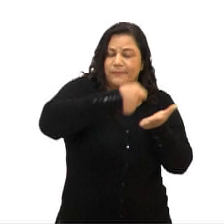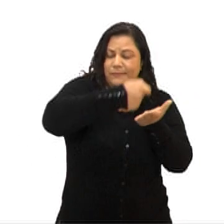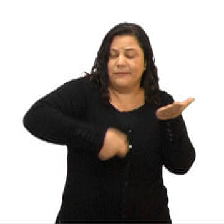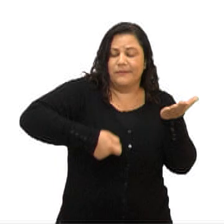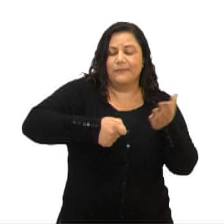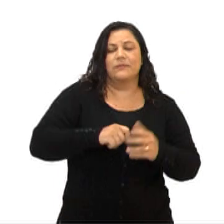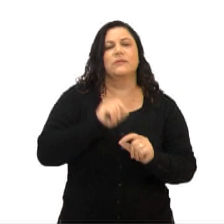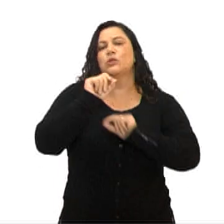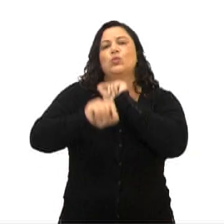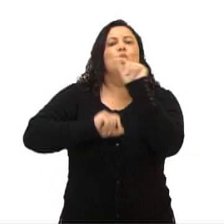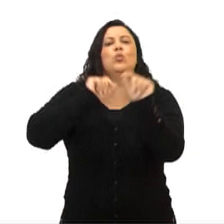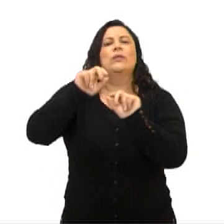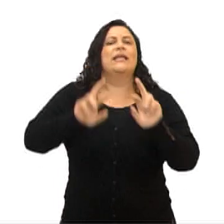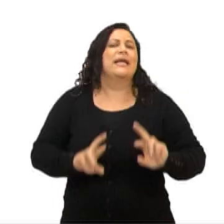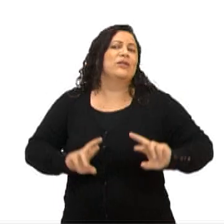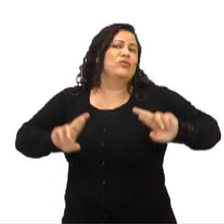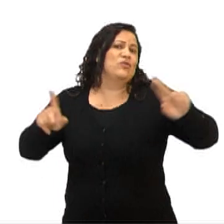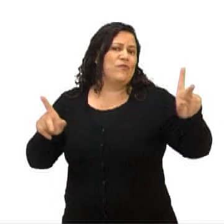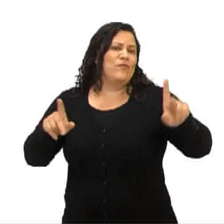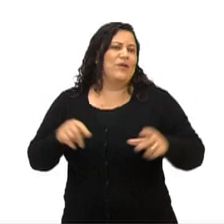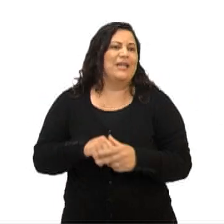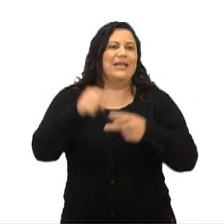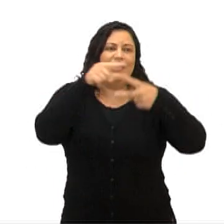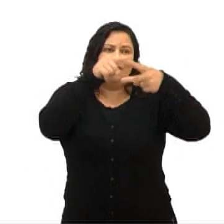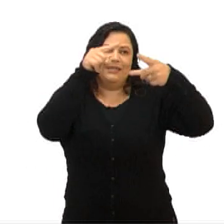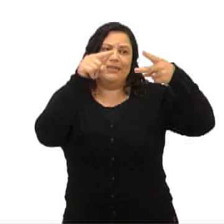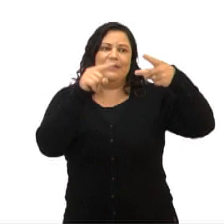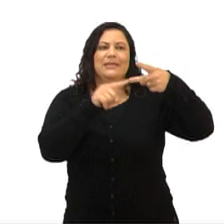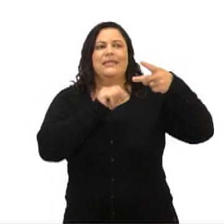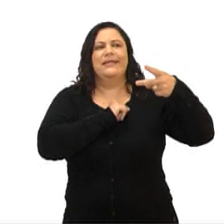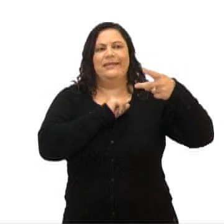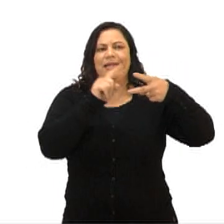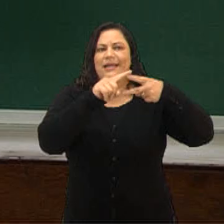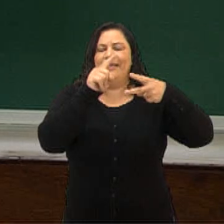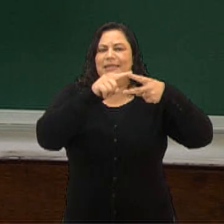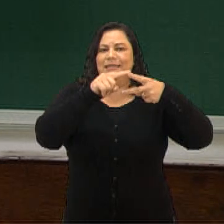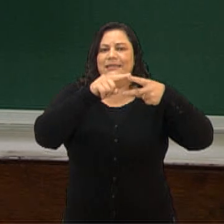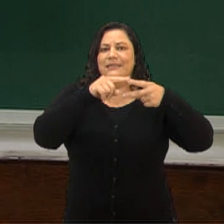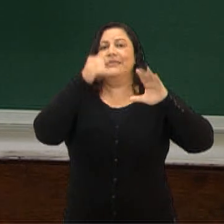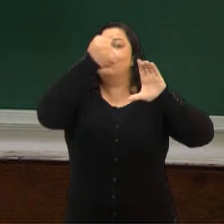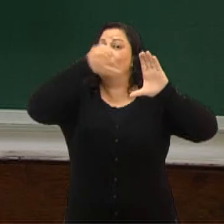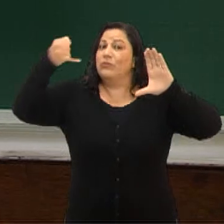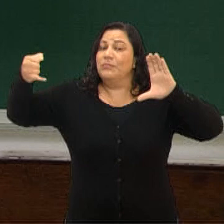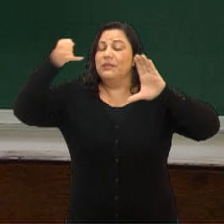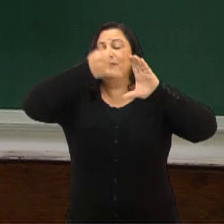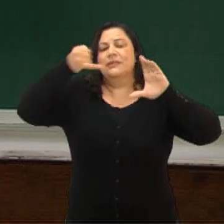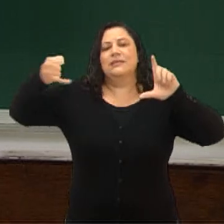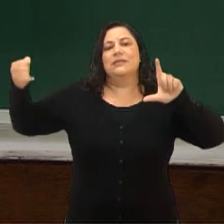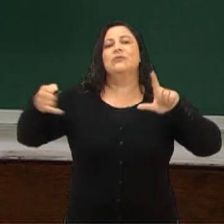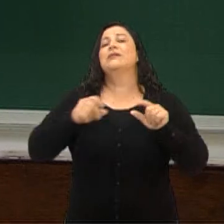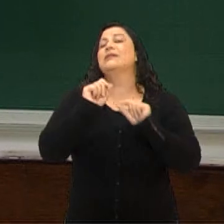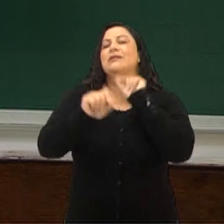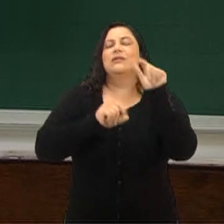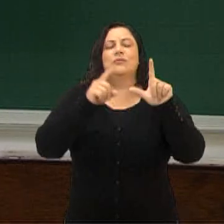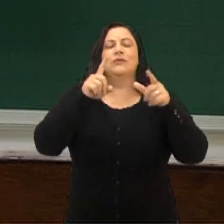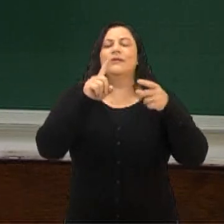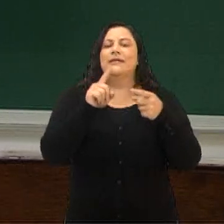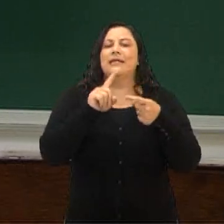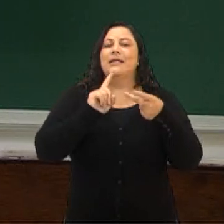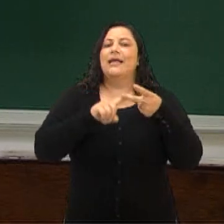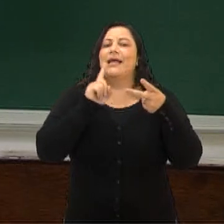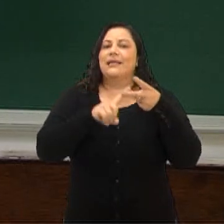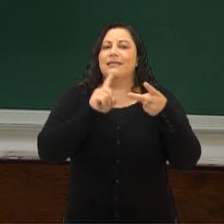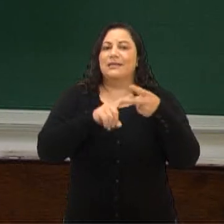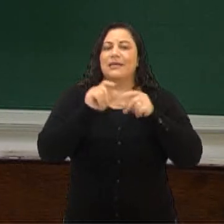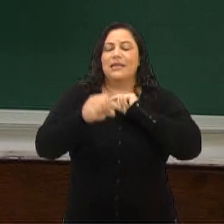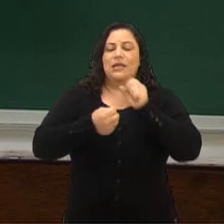pós-impressionismo, o que diferencia do impressionismo e quais as vertentes singulares que tem. Acabamos de falar, uma mais formal e uma outra mais sentimental, uma